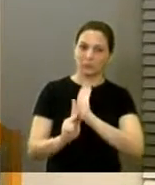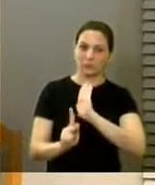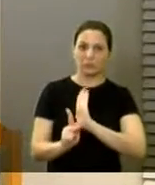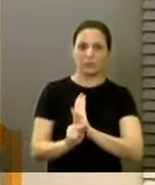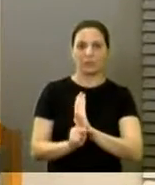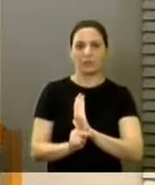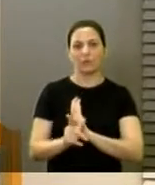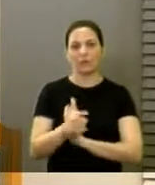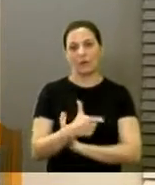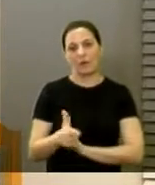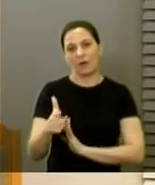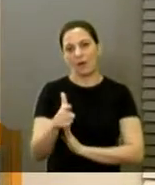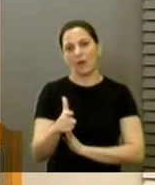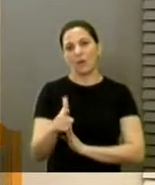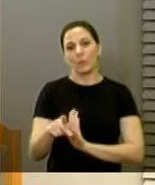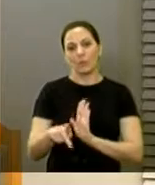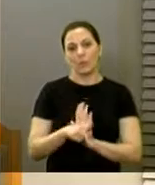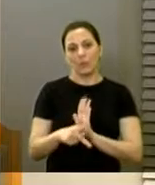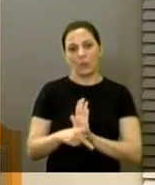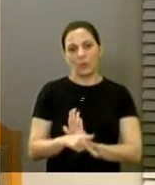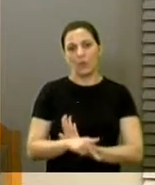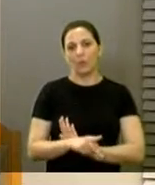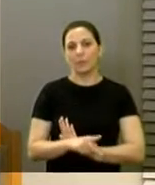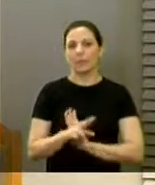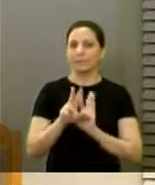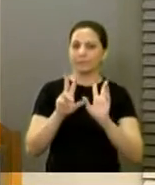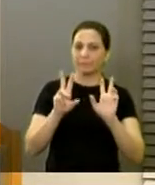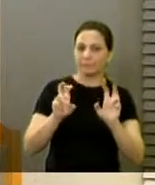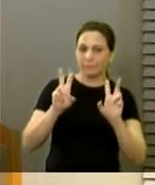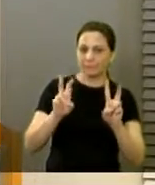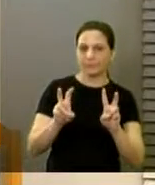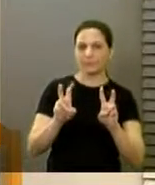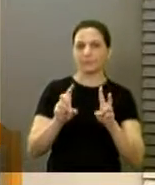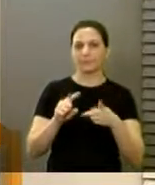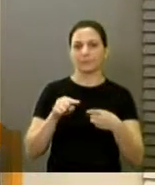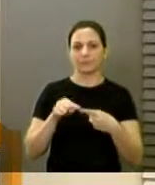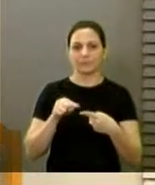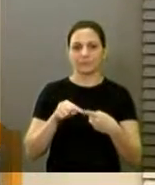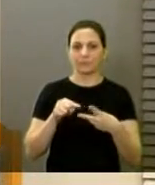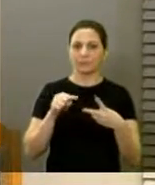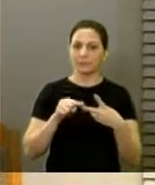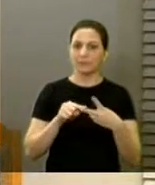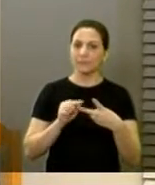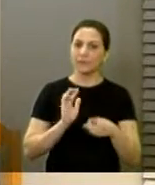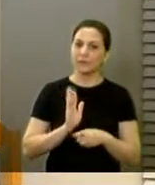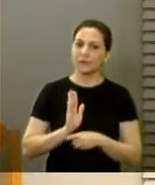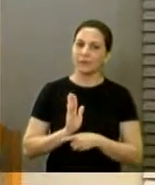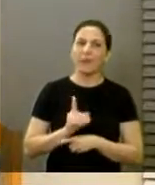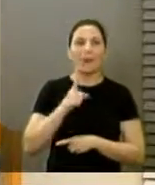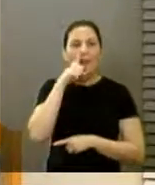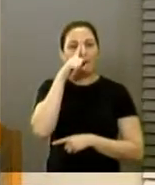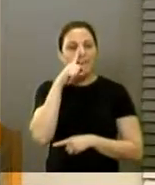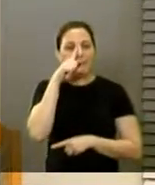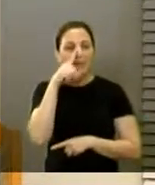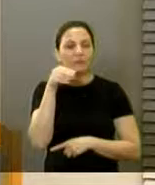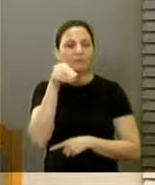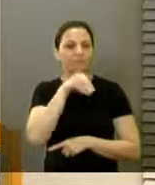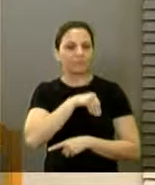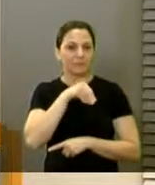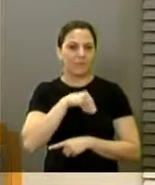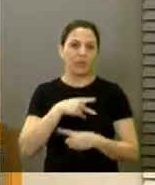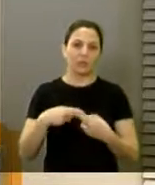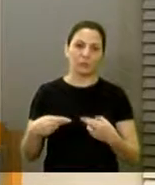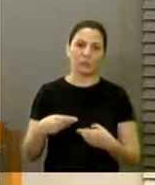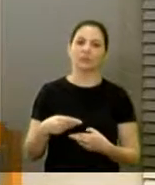armamento em si o que diz respeito ao o auxílio periculosidade dos guardas enfim